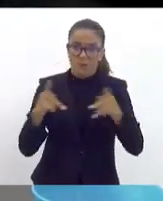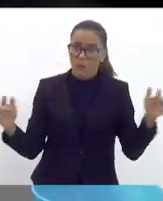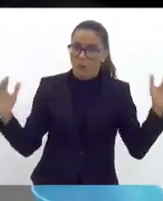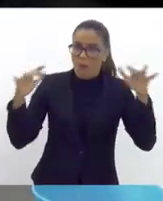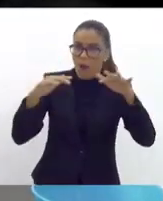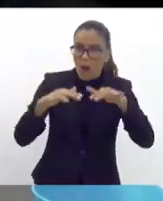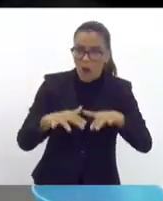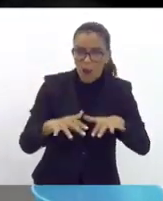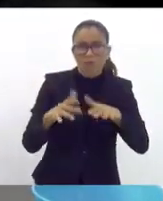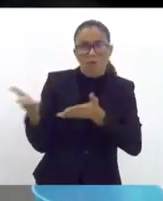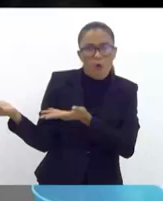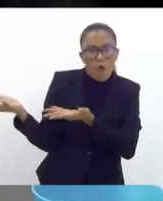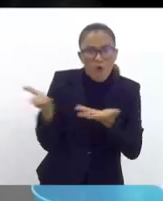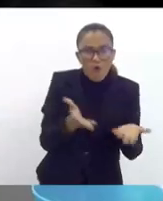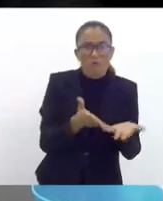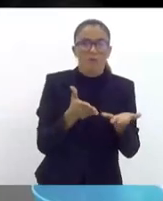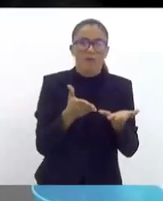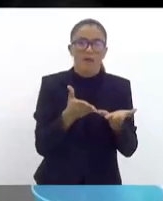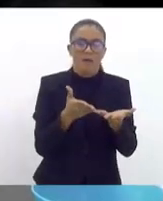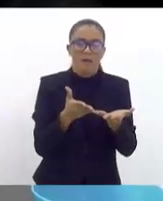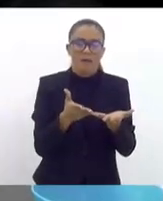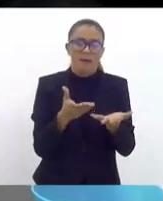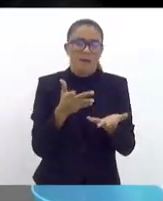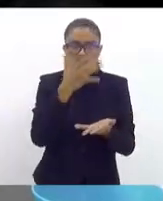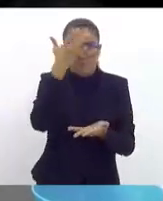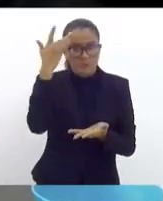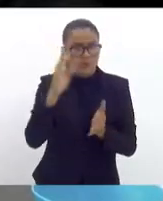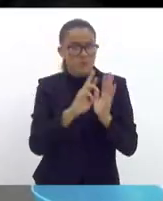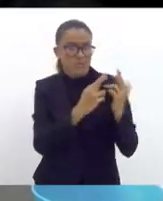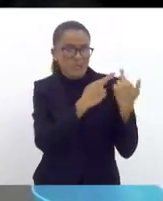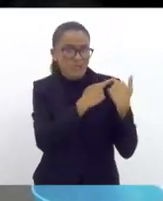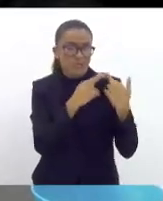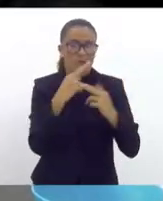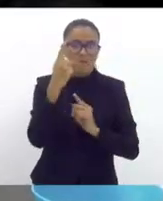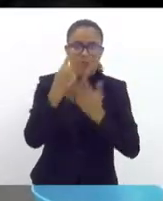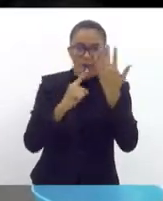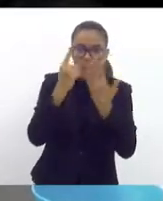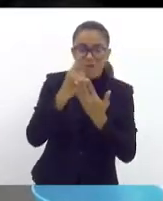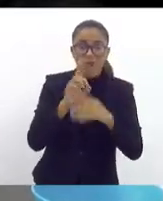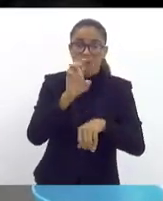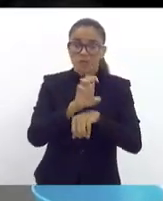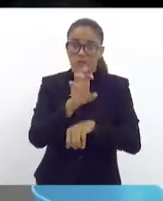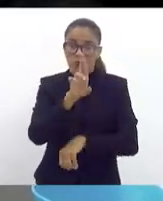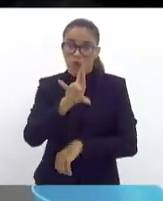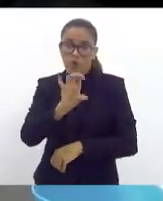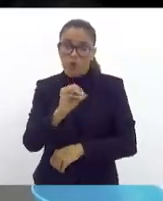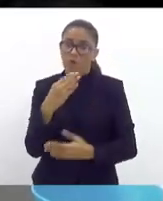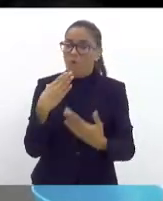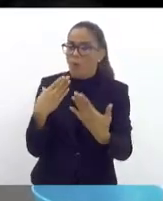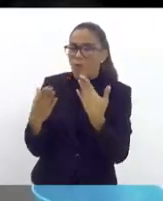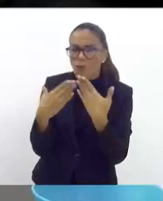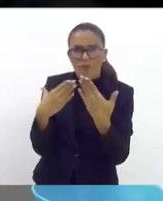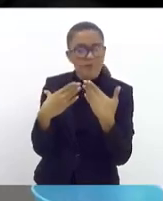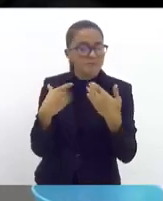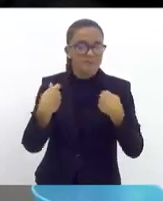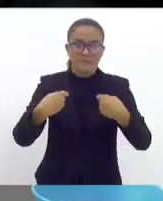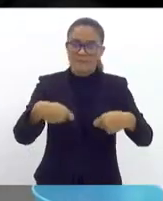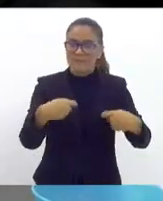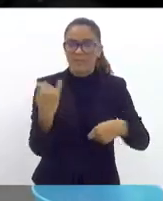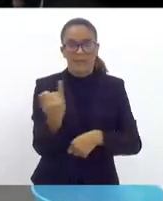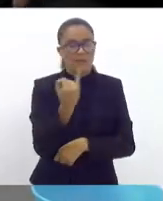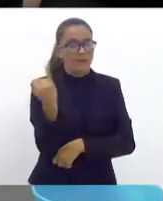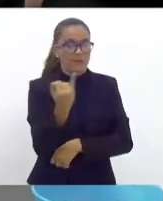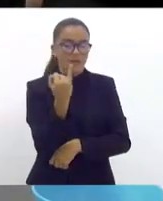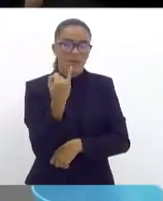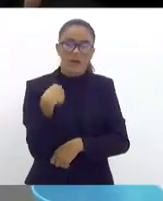chamar os segmentos né de carnaval no estado do Rio de Janeiro para o diálogo é muito importante